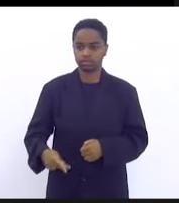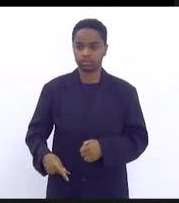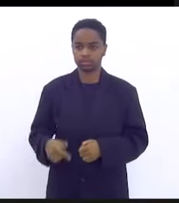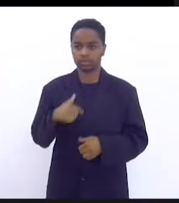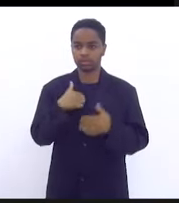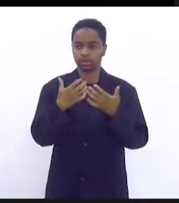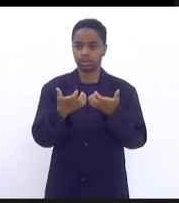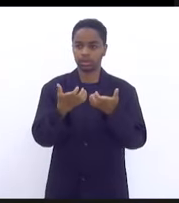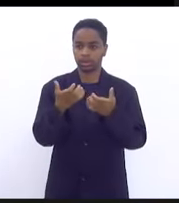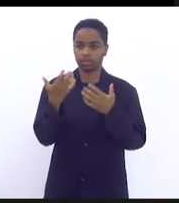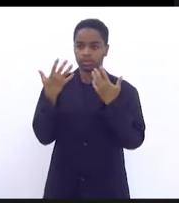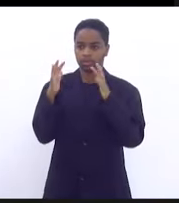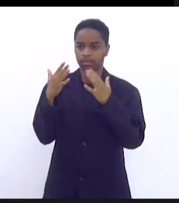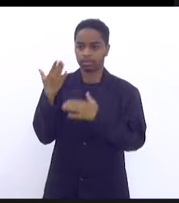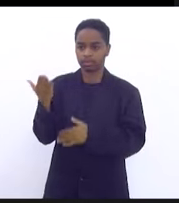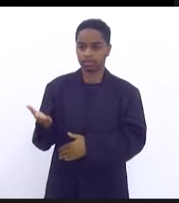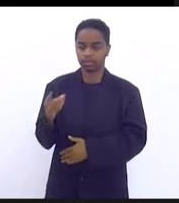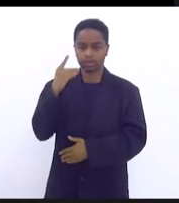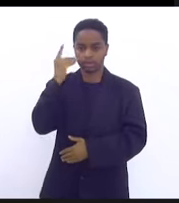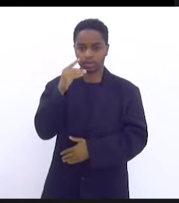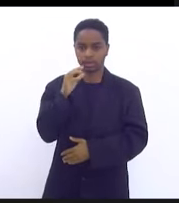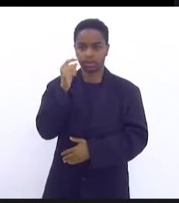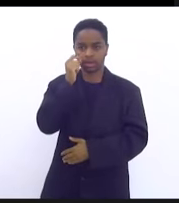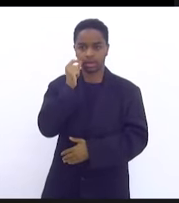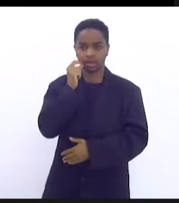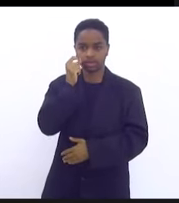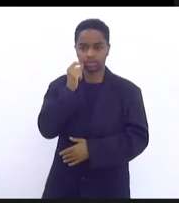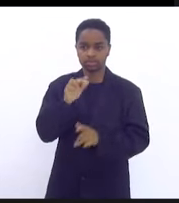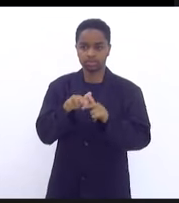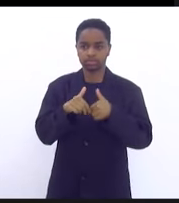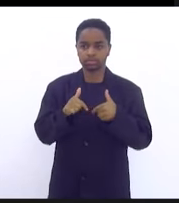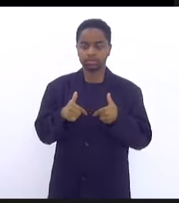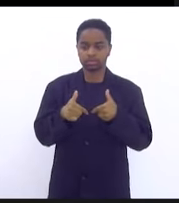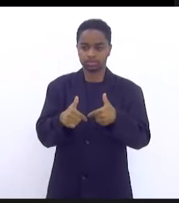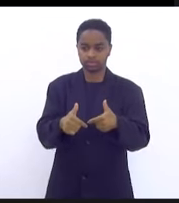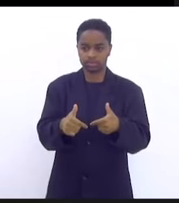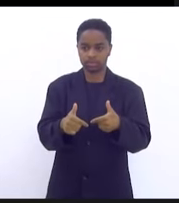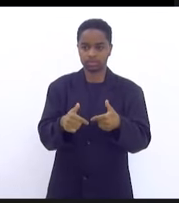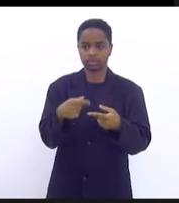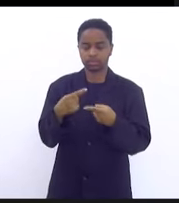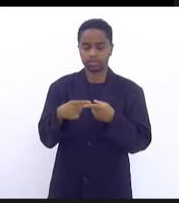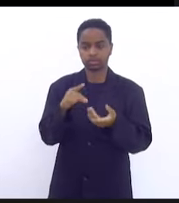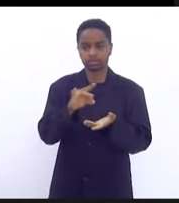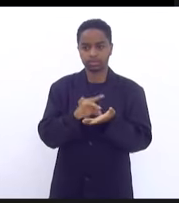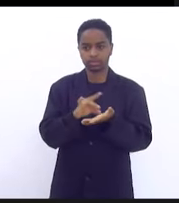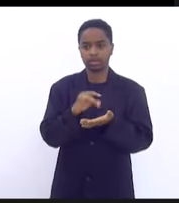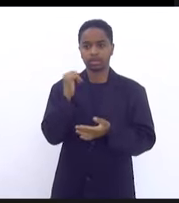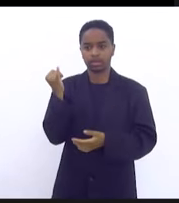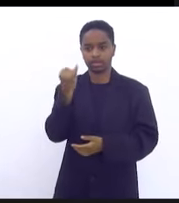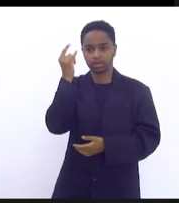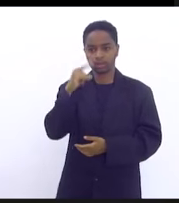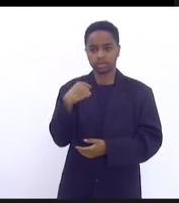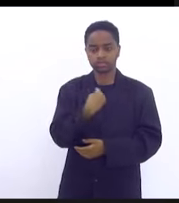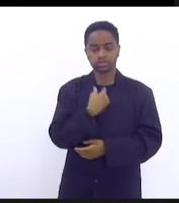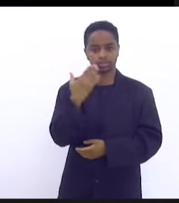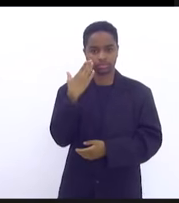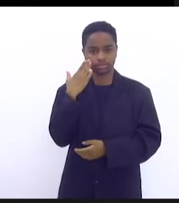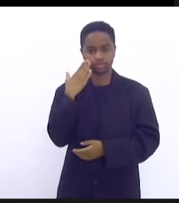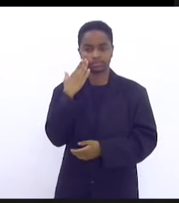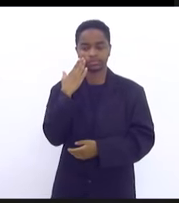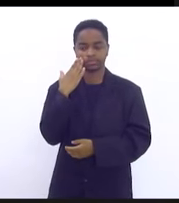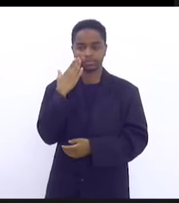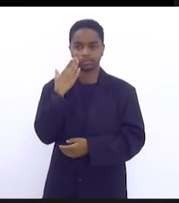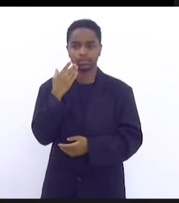quero parabenizar o deputado Giovanni Ratinho pela iniciativa, que realmente é de suma importância. Nós sabemos